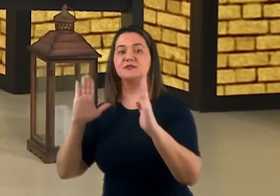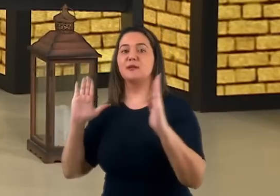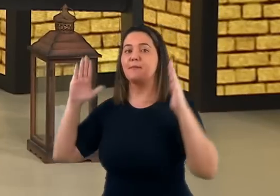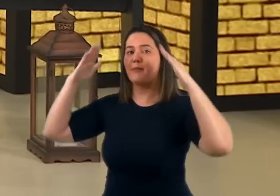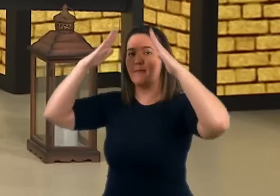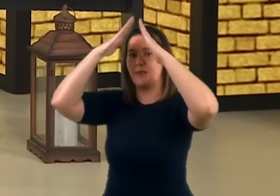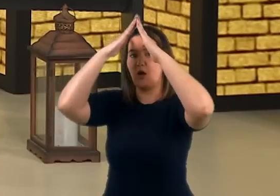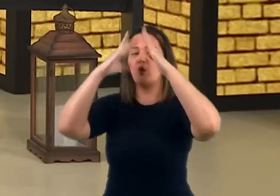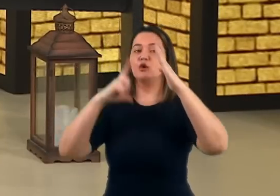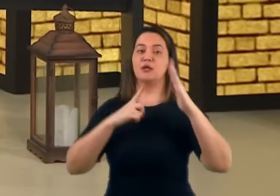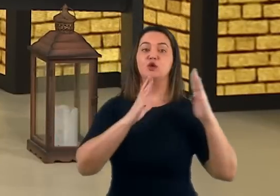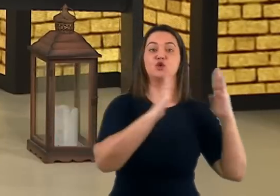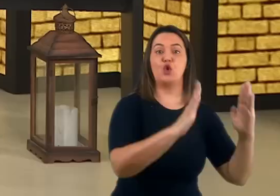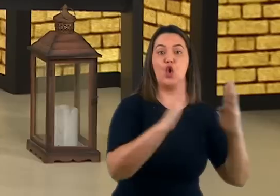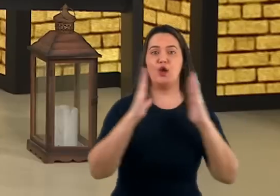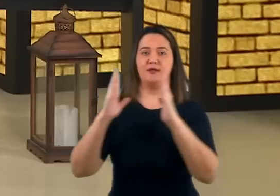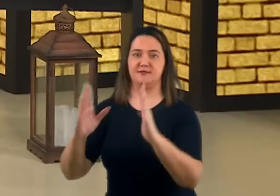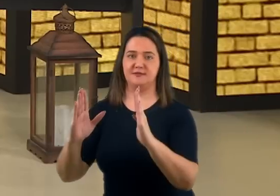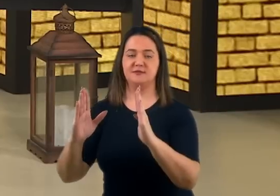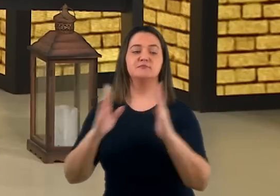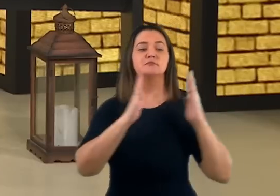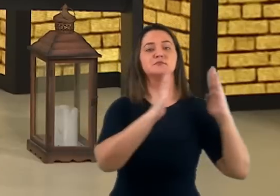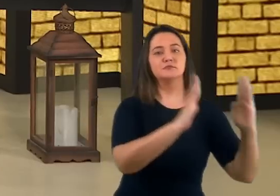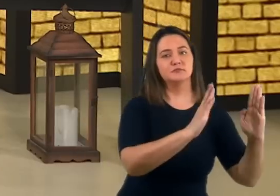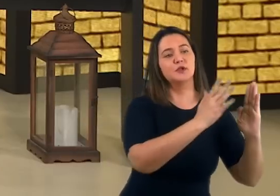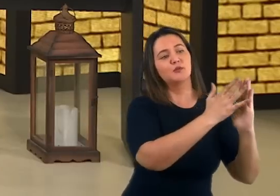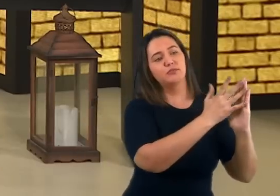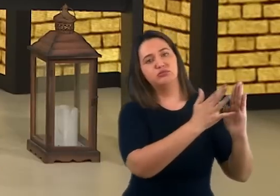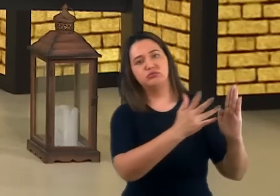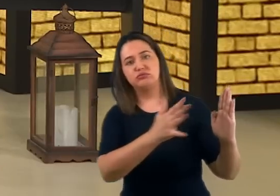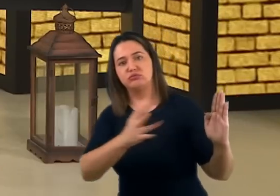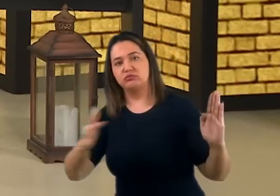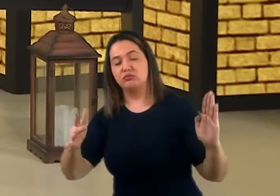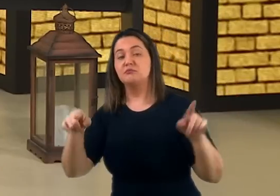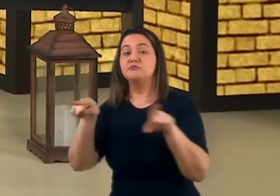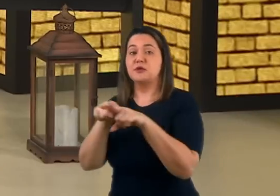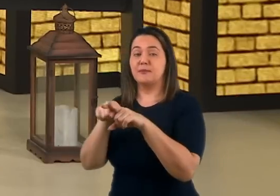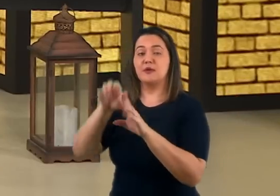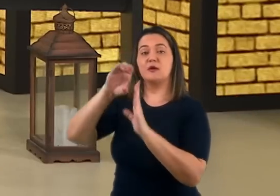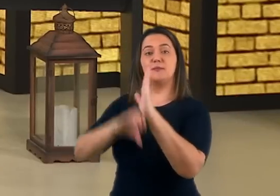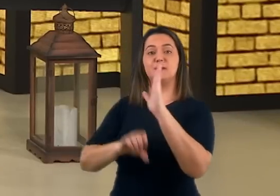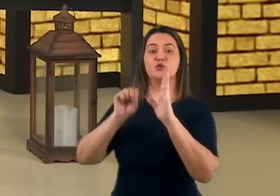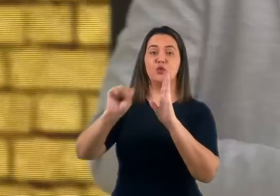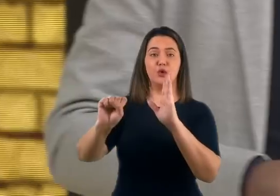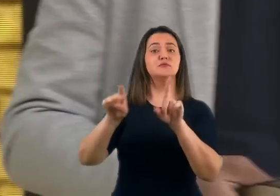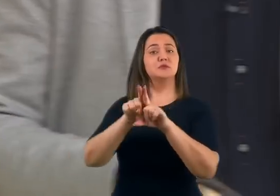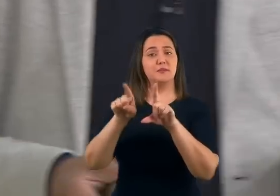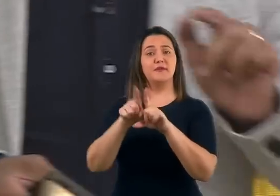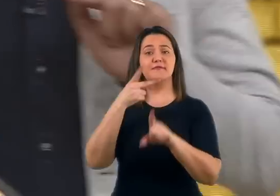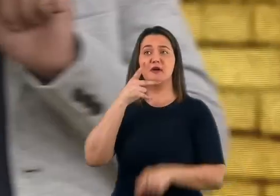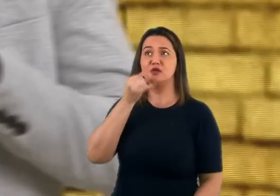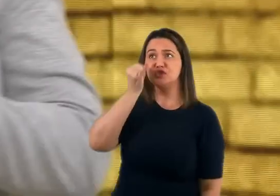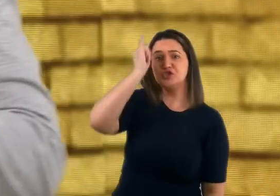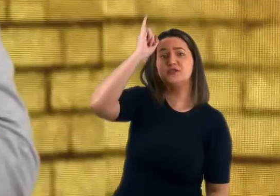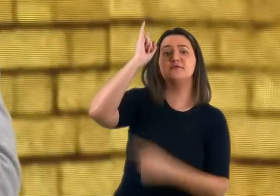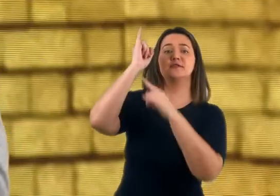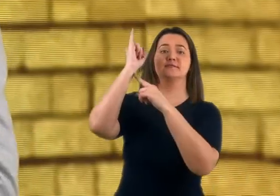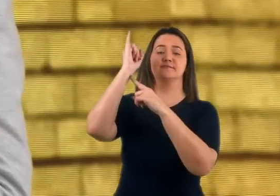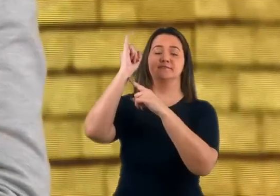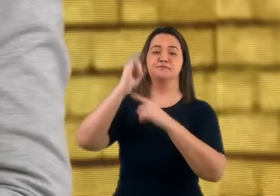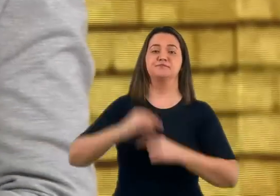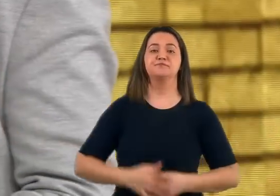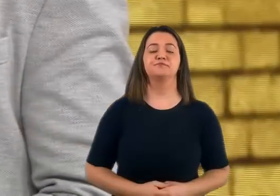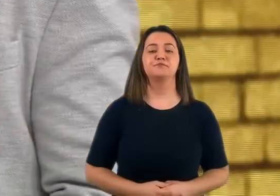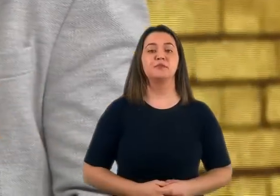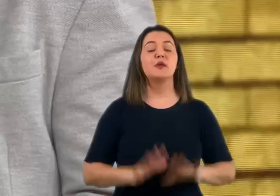em 2 estágios. E são esses 2 estágios que também aparecem aqui em Daniel capítulo 8. Agora, tem um verso